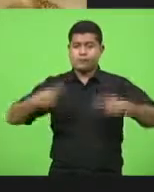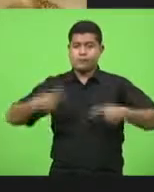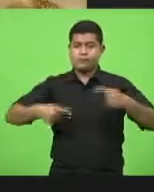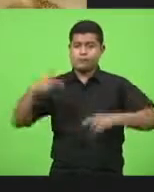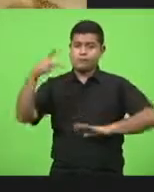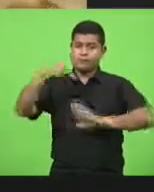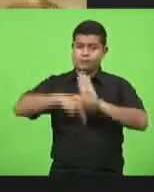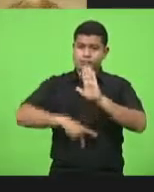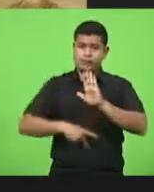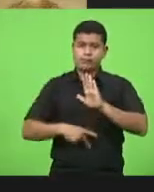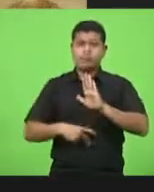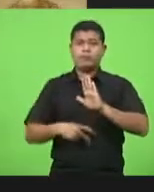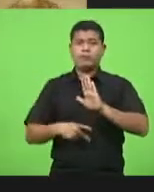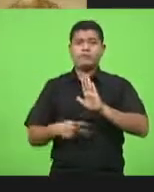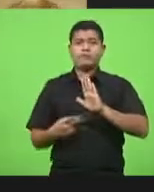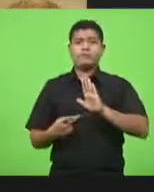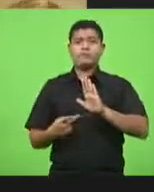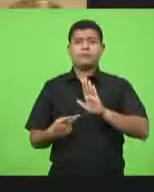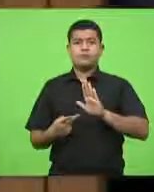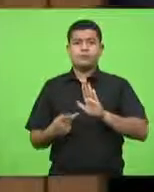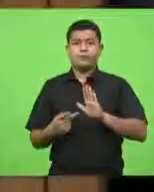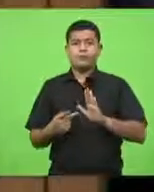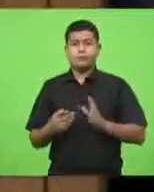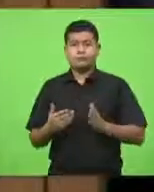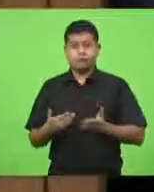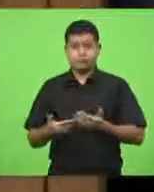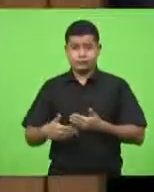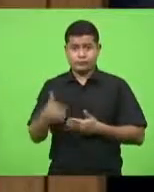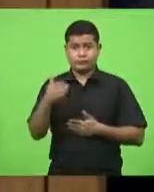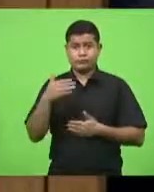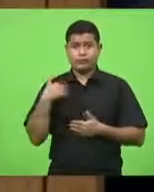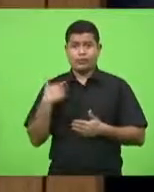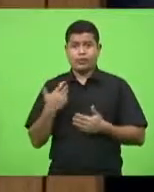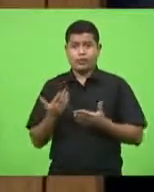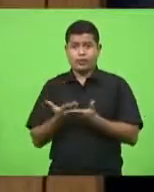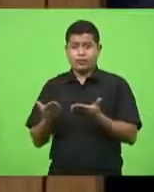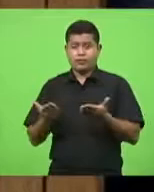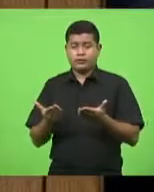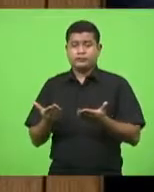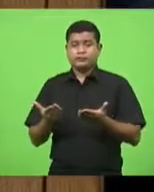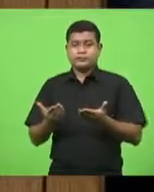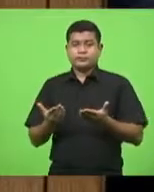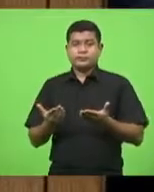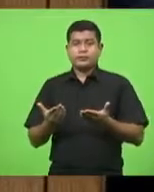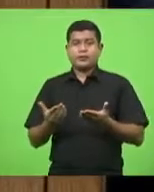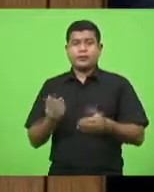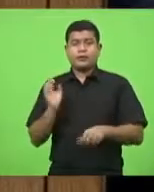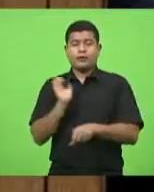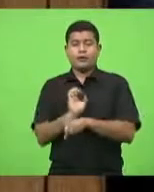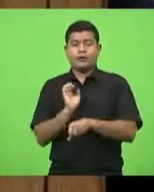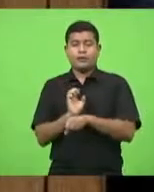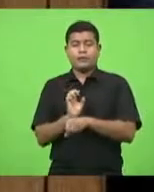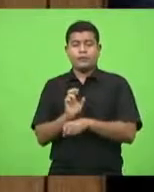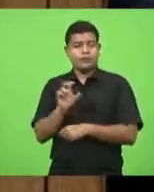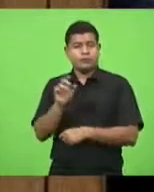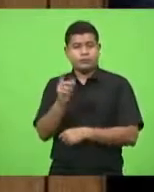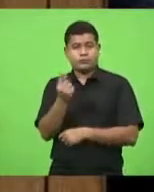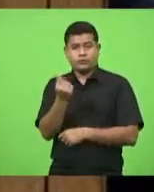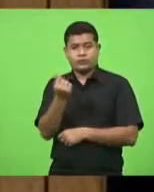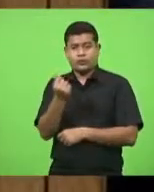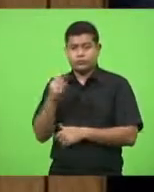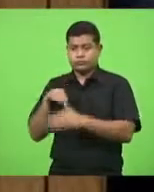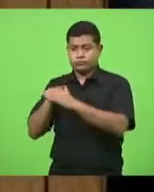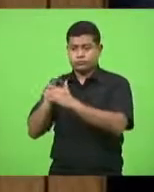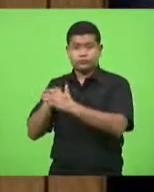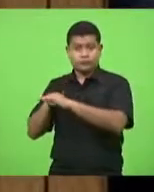projeto que vai permitir com que o Estado faça uso do recurso para